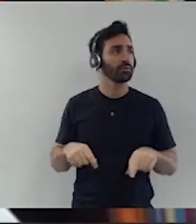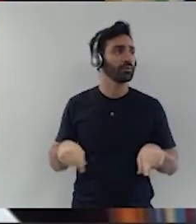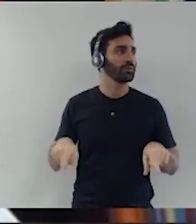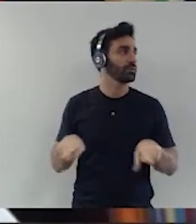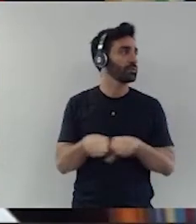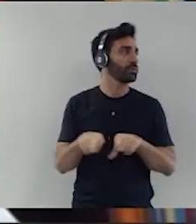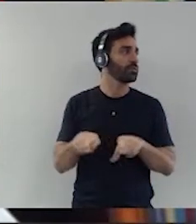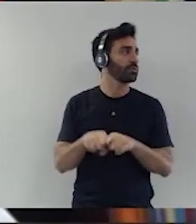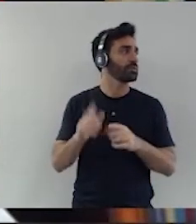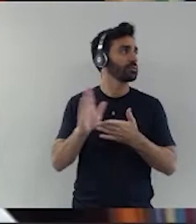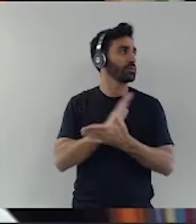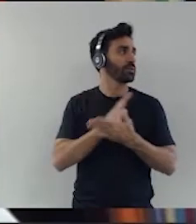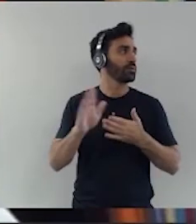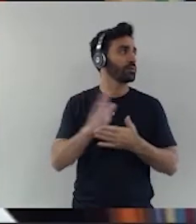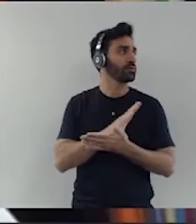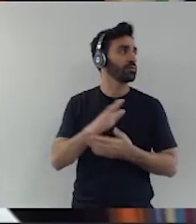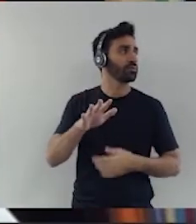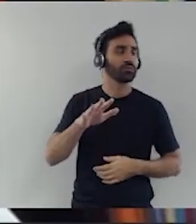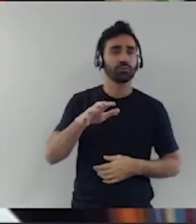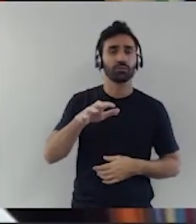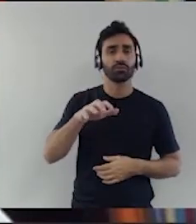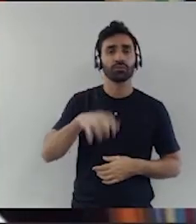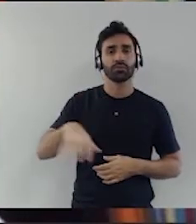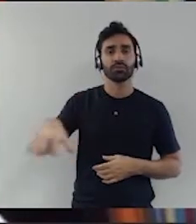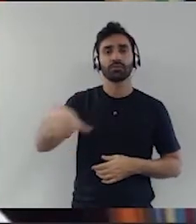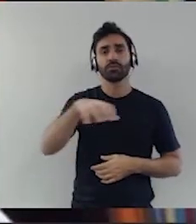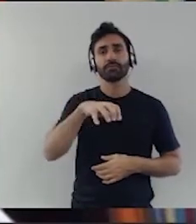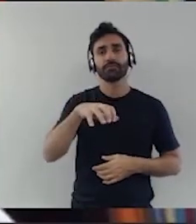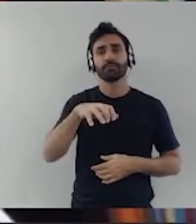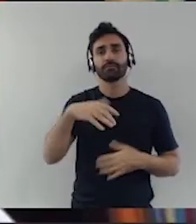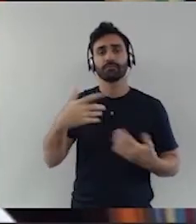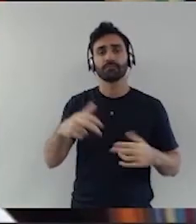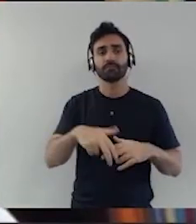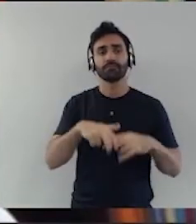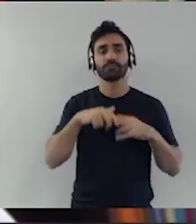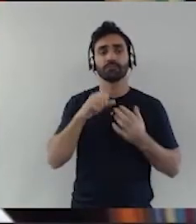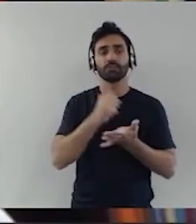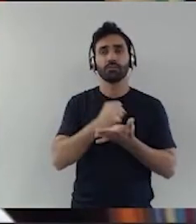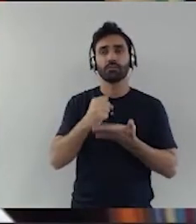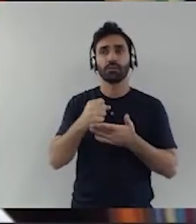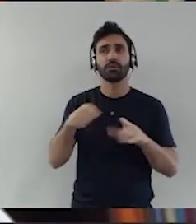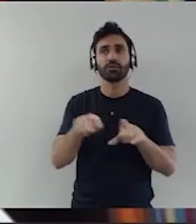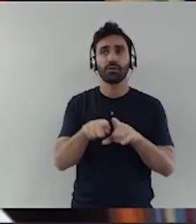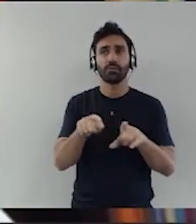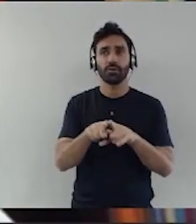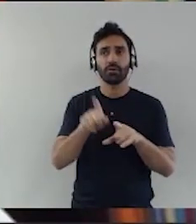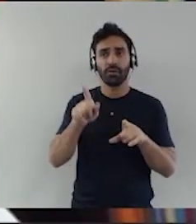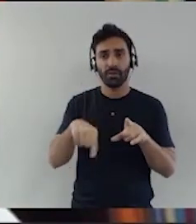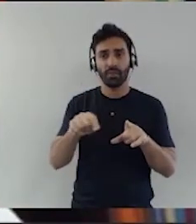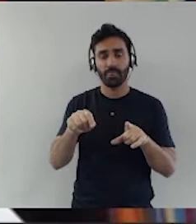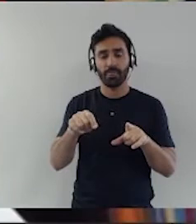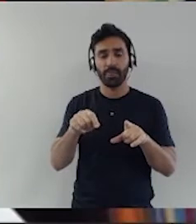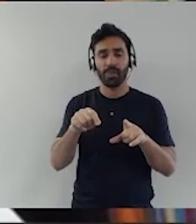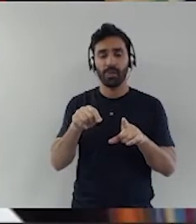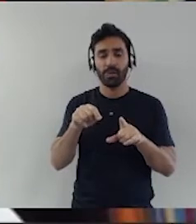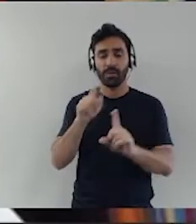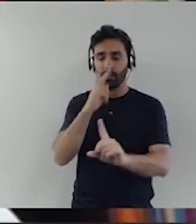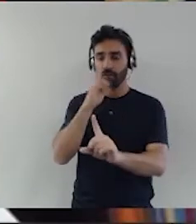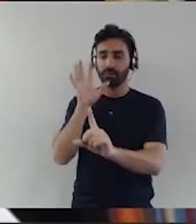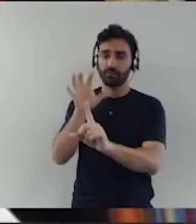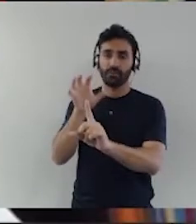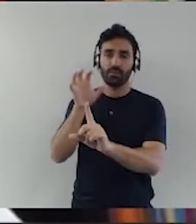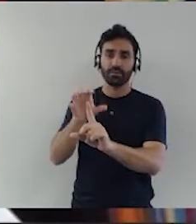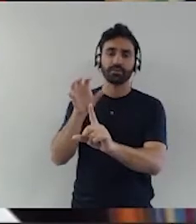fomento de alguns setores sociais. Então, o contrato nessa via fica caracterizado também como instrumento de intervenção